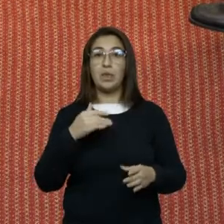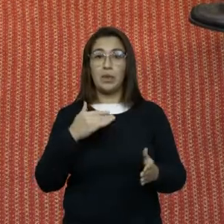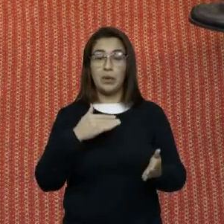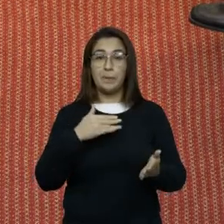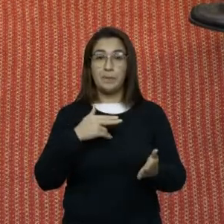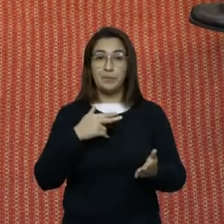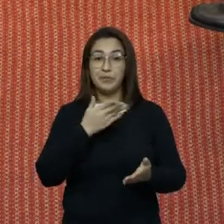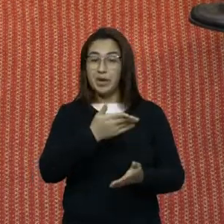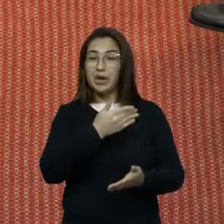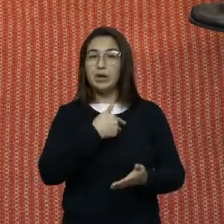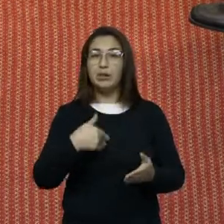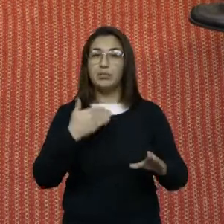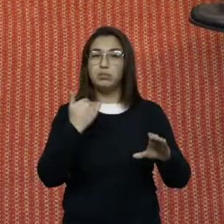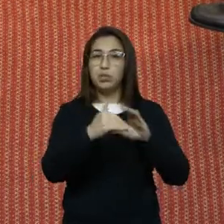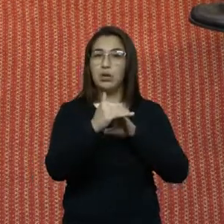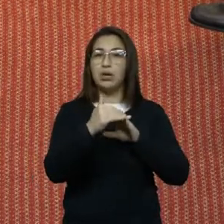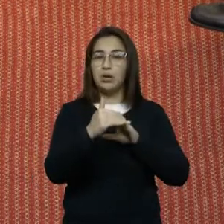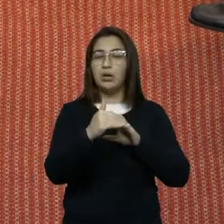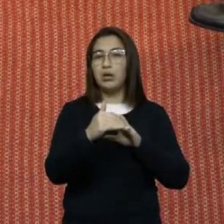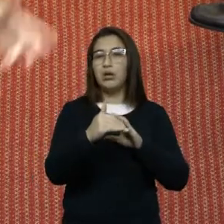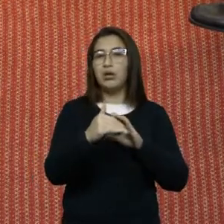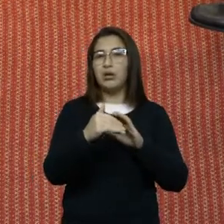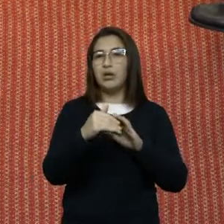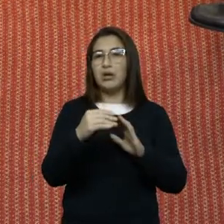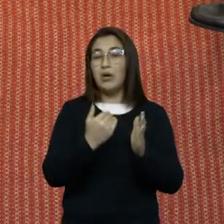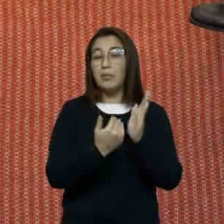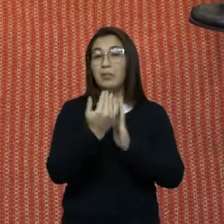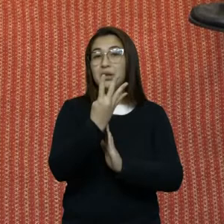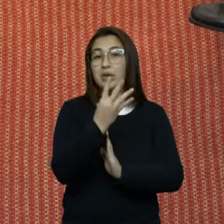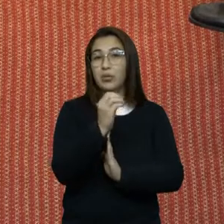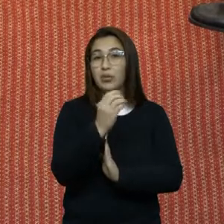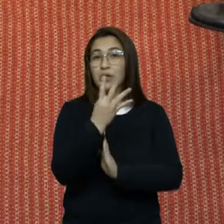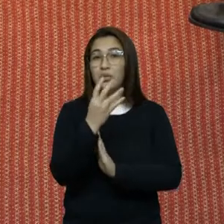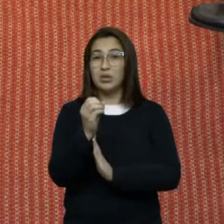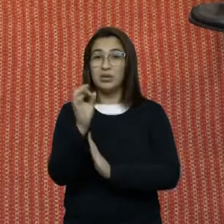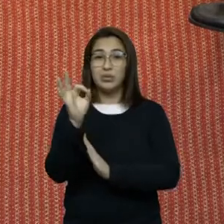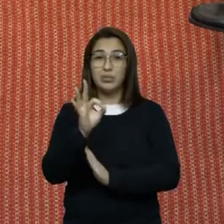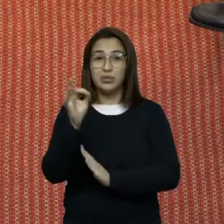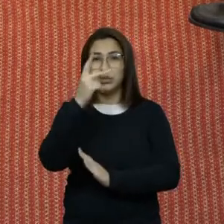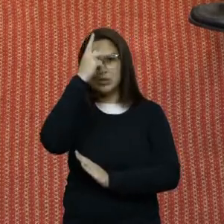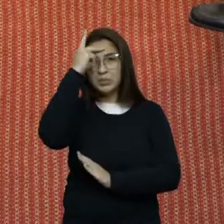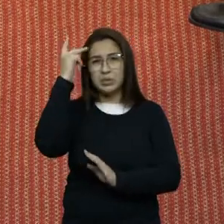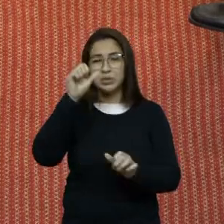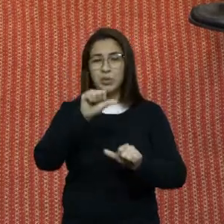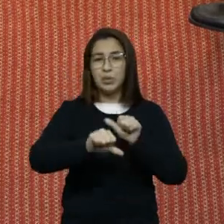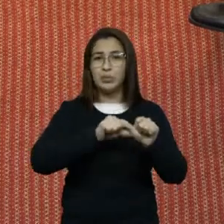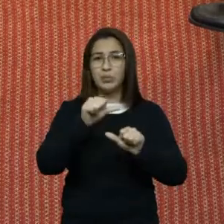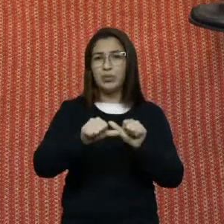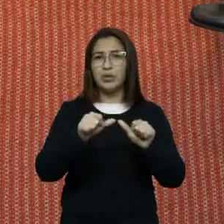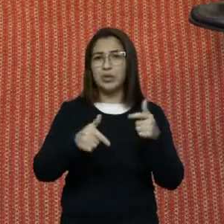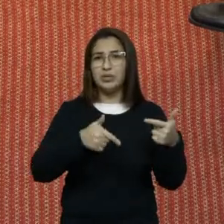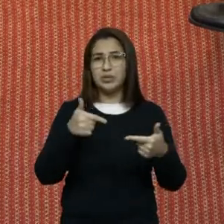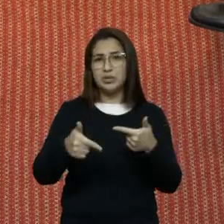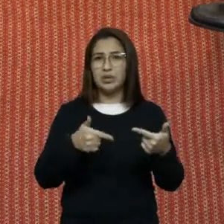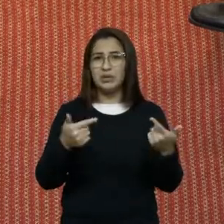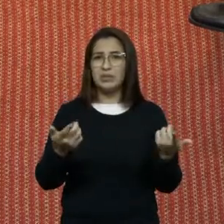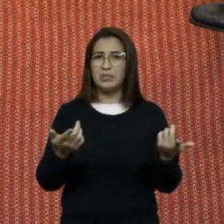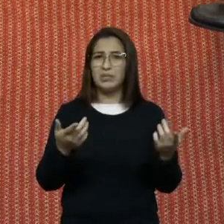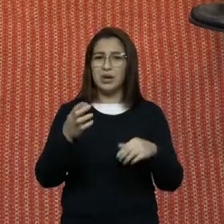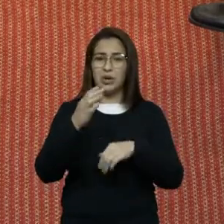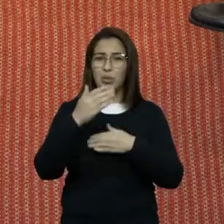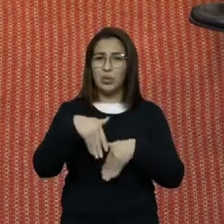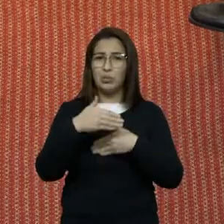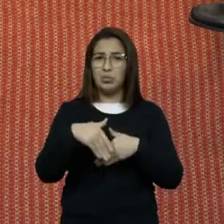para cá que dá aumento de 40 40 porcento para pessoas que mudaram de Barreiras irmão curso é com isso que o Governo